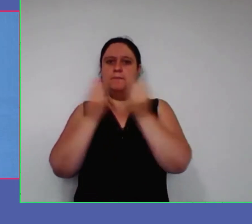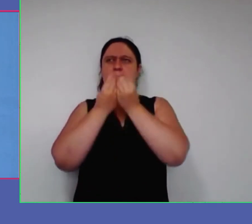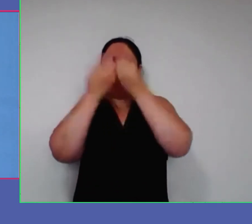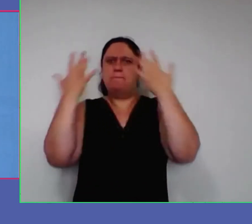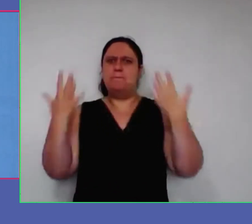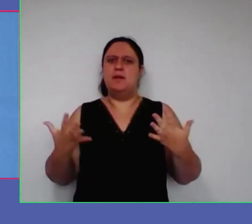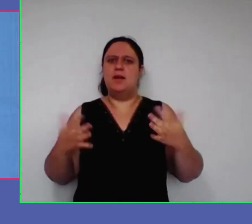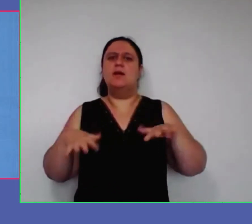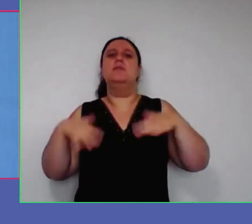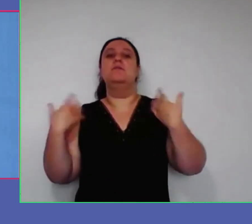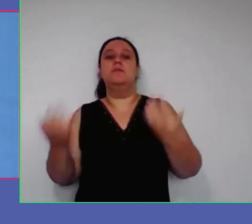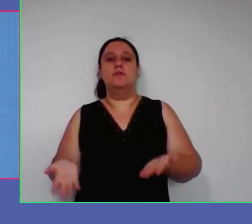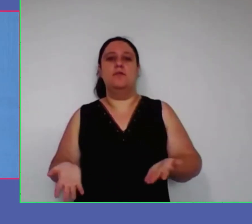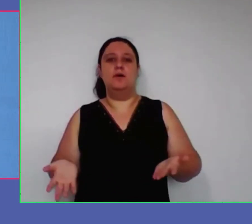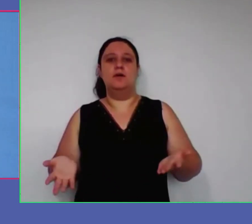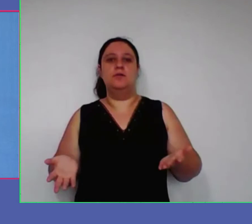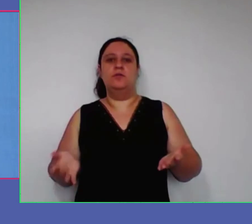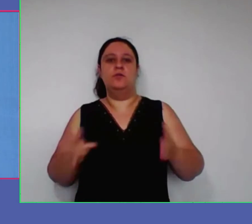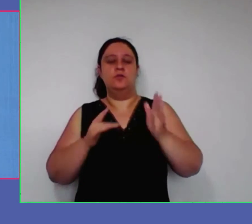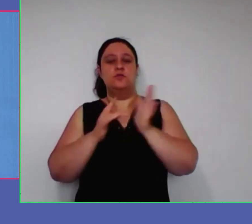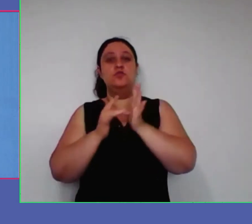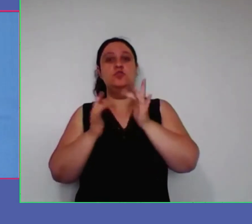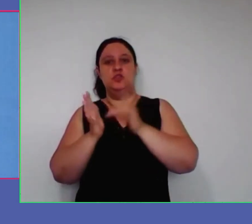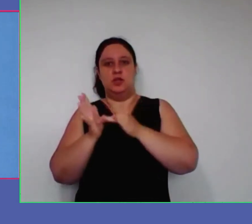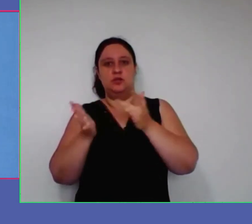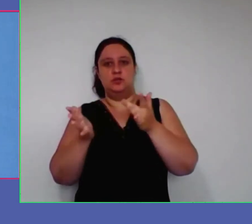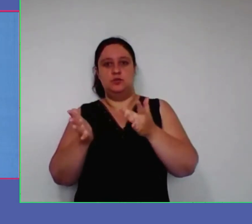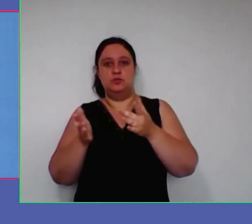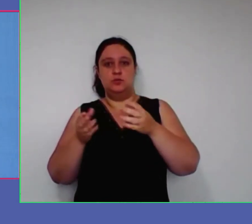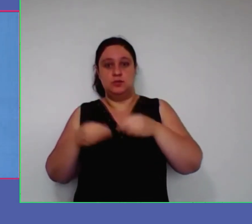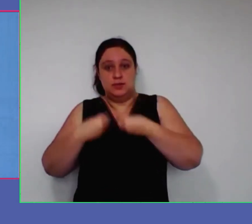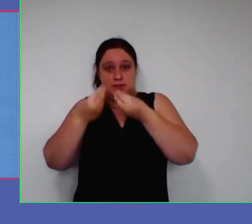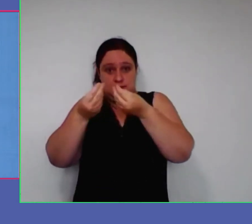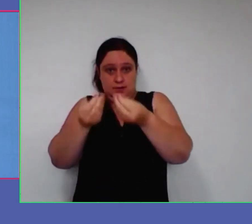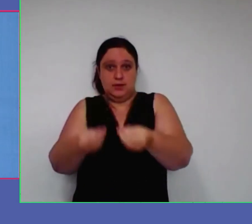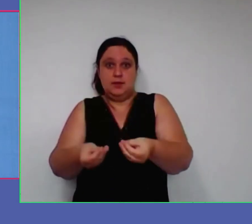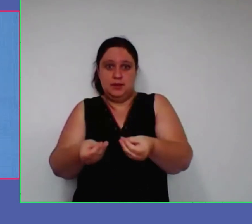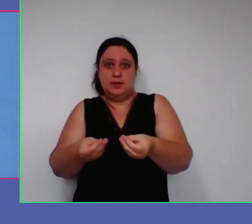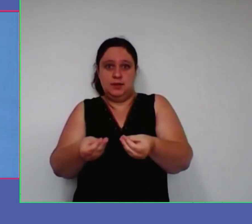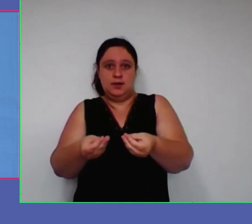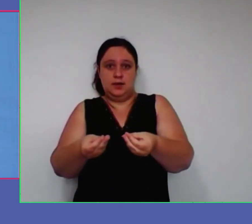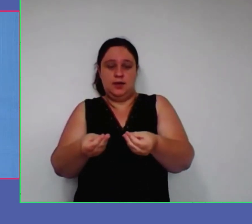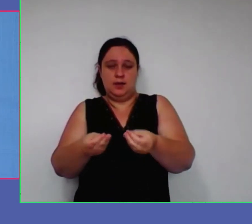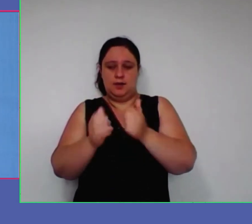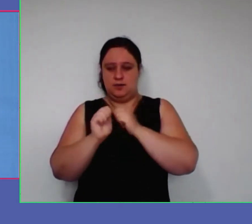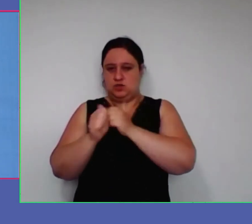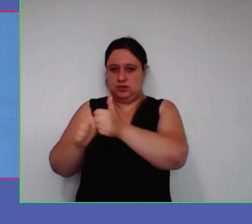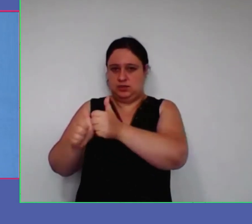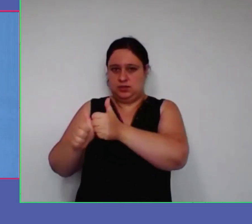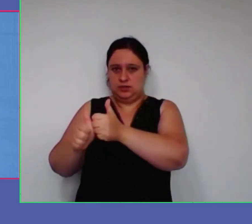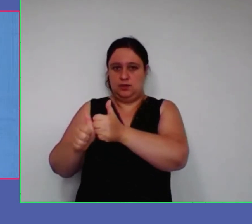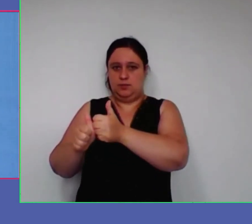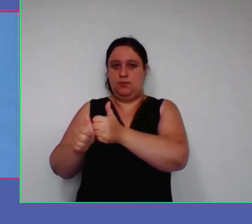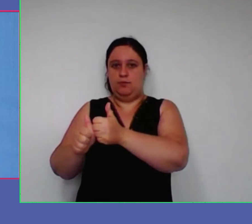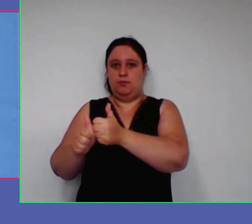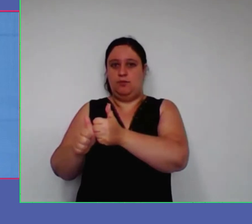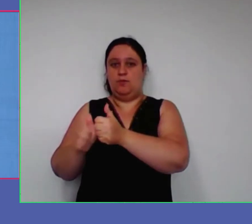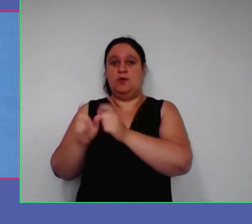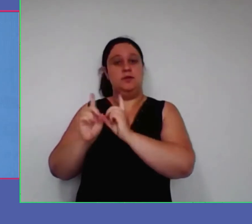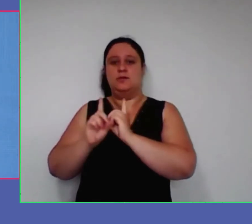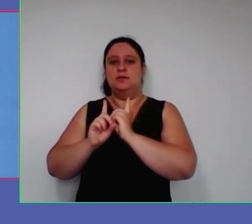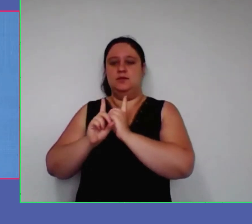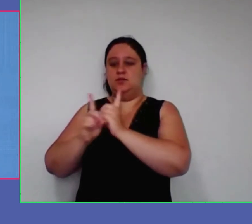quando? Quando Jesus devolve para você, seus discípulos, quando Ele devolve para você, e